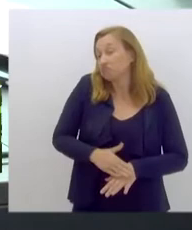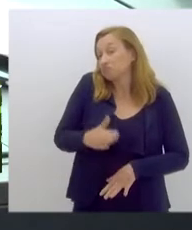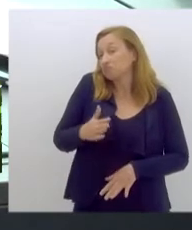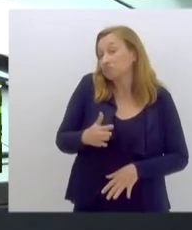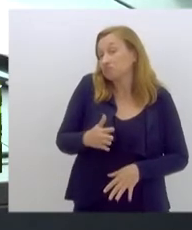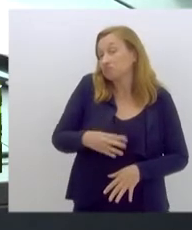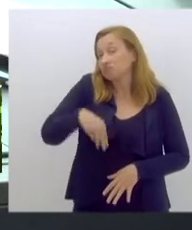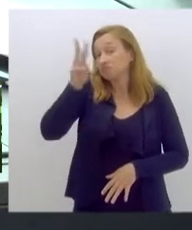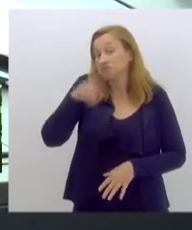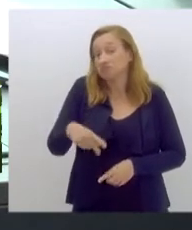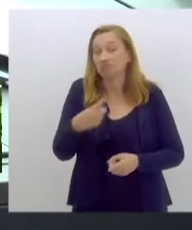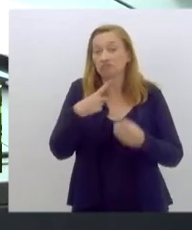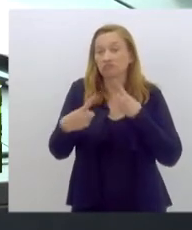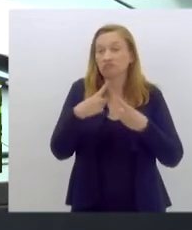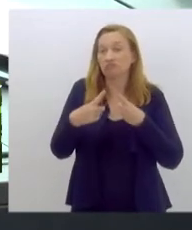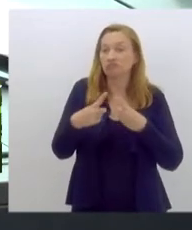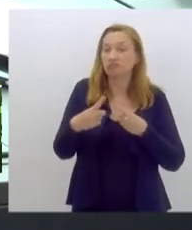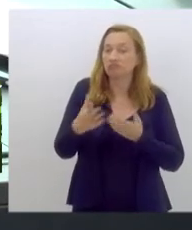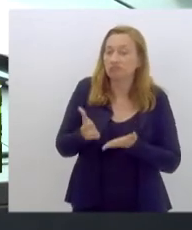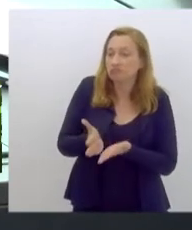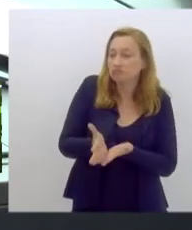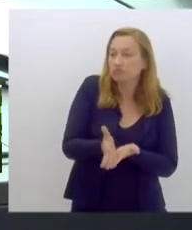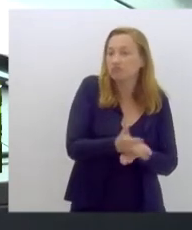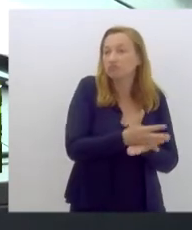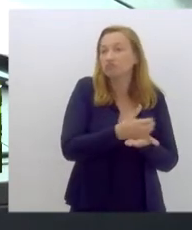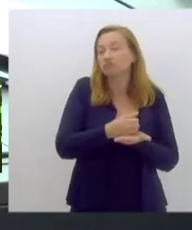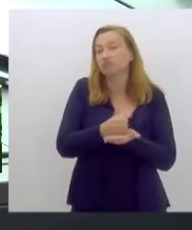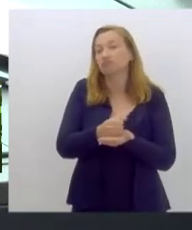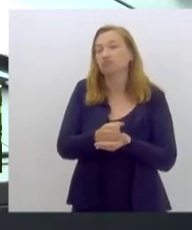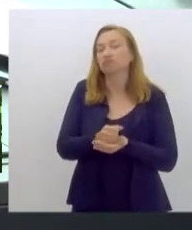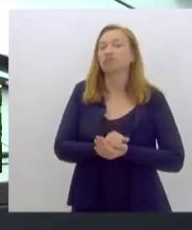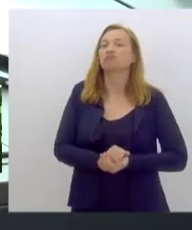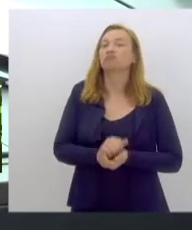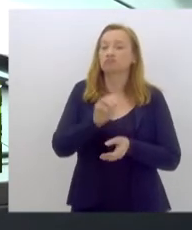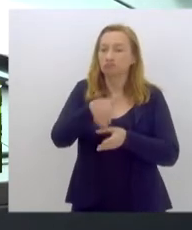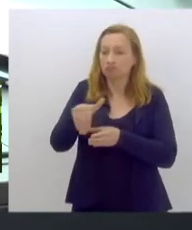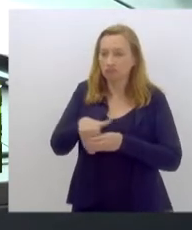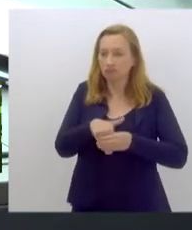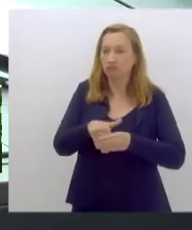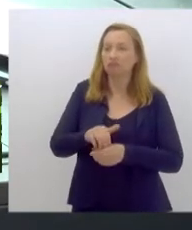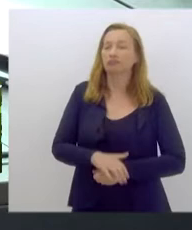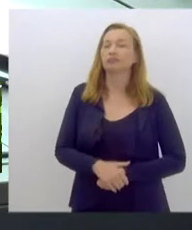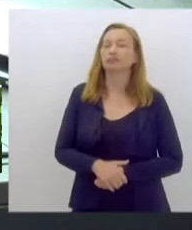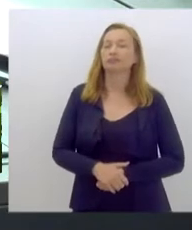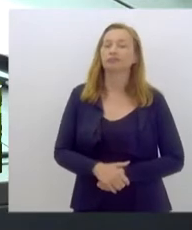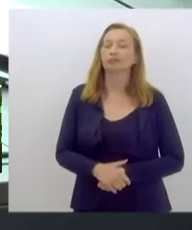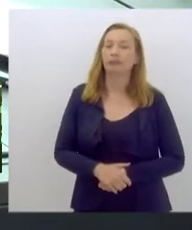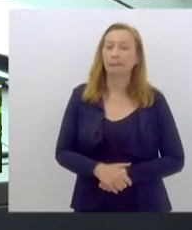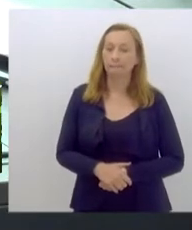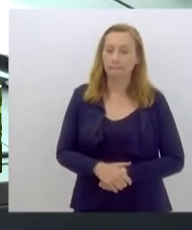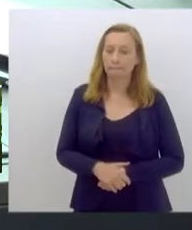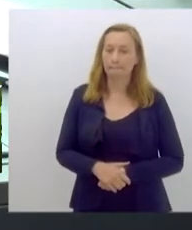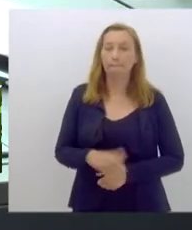queira discutir, vamos escolher os votos.